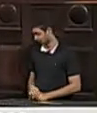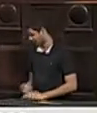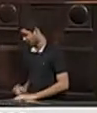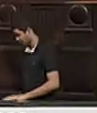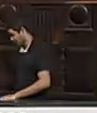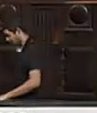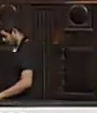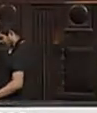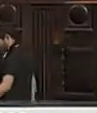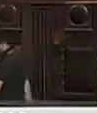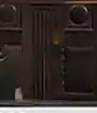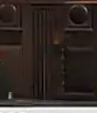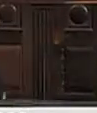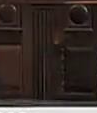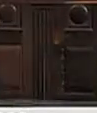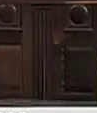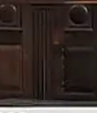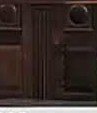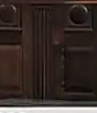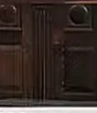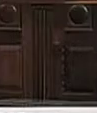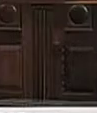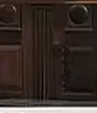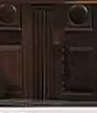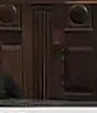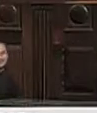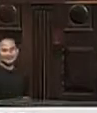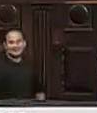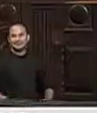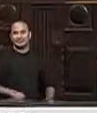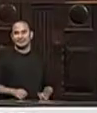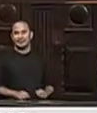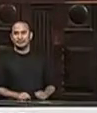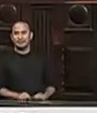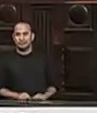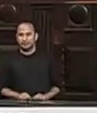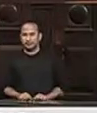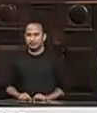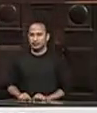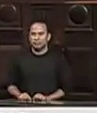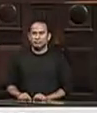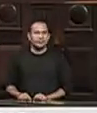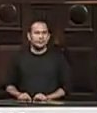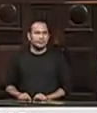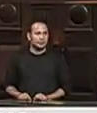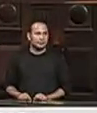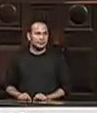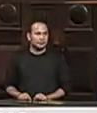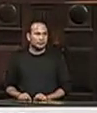Campos para entrar em dezembro, para entrar em janeiro ou fevereiro numa faculdade de medicina,